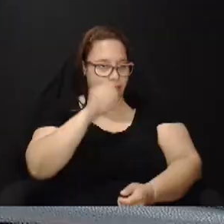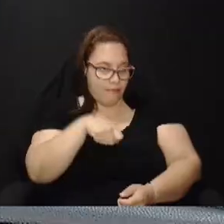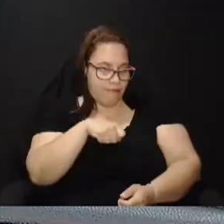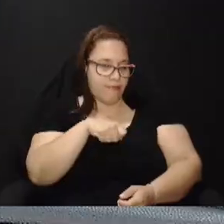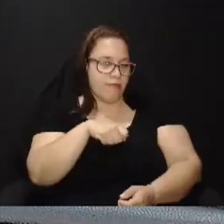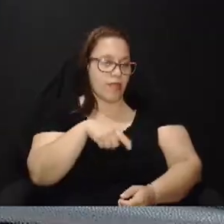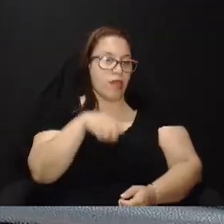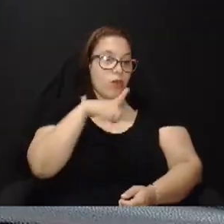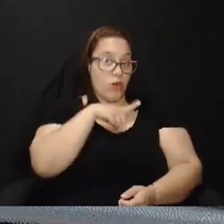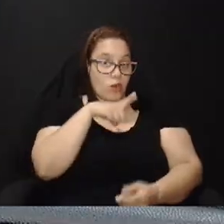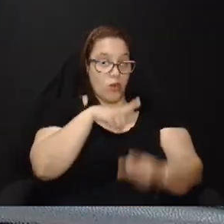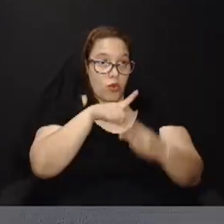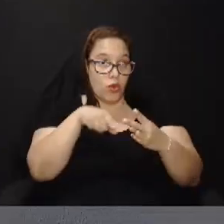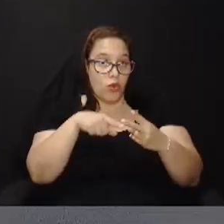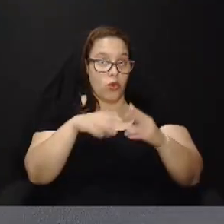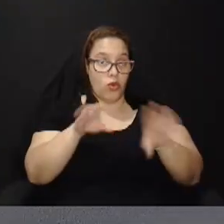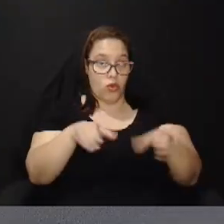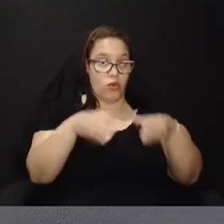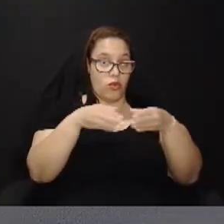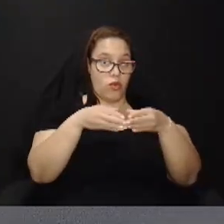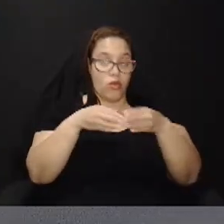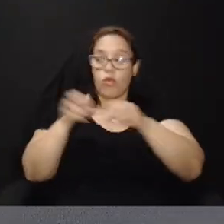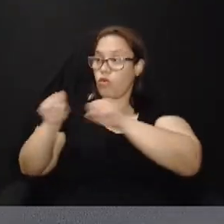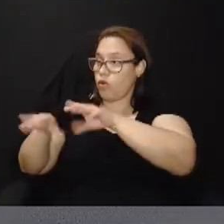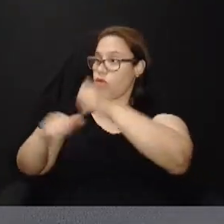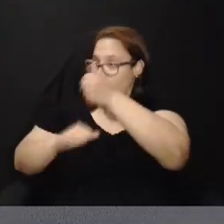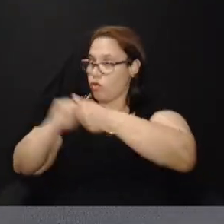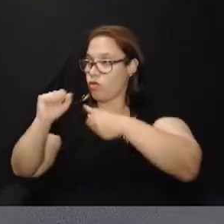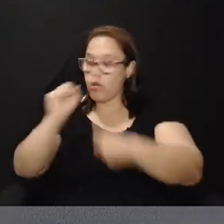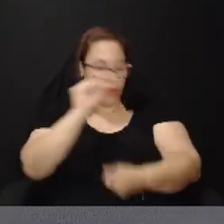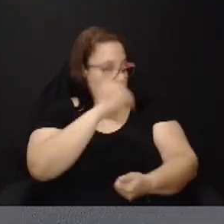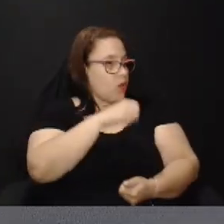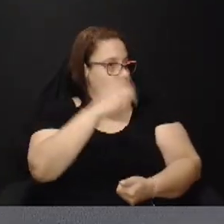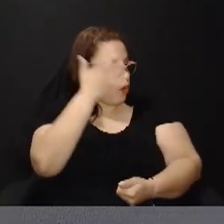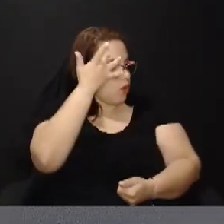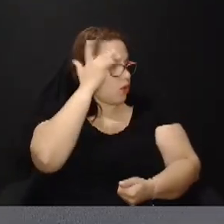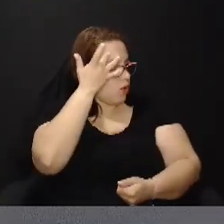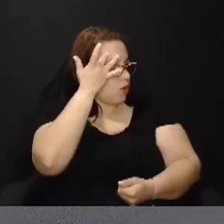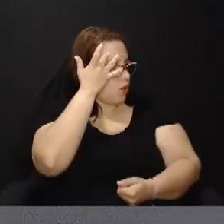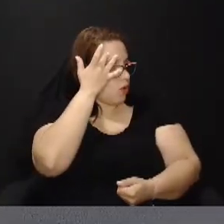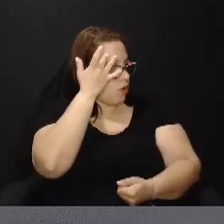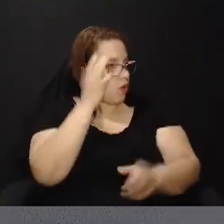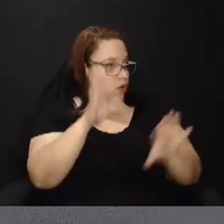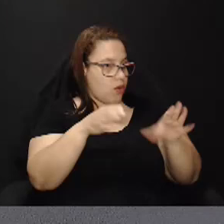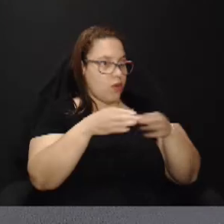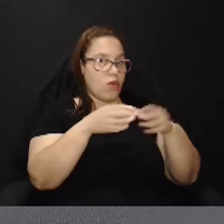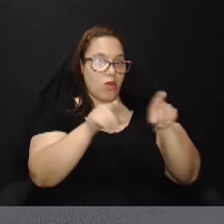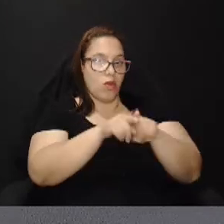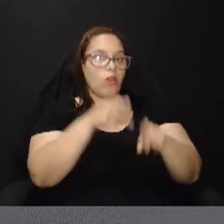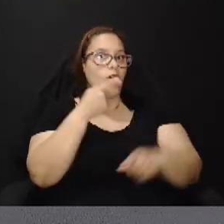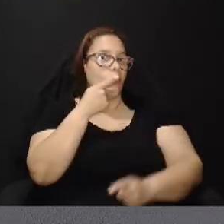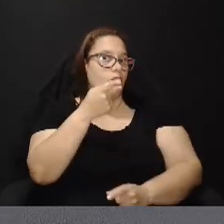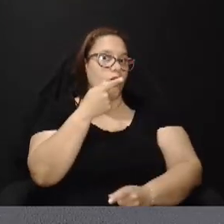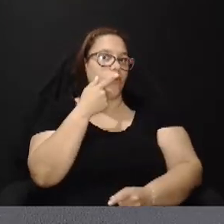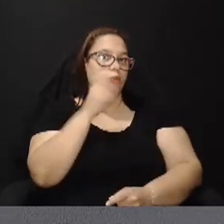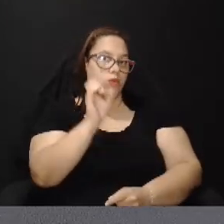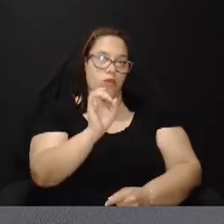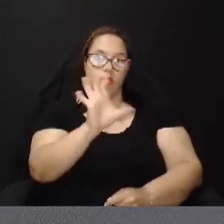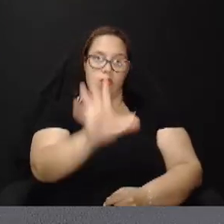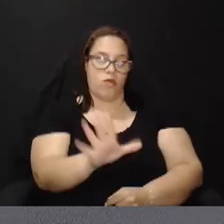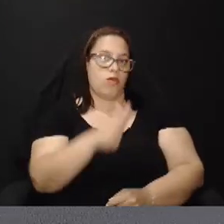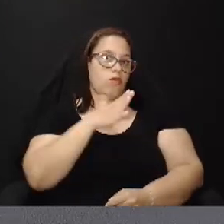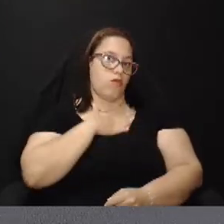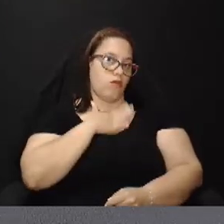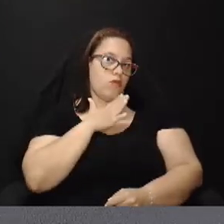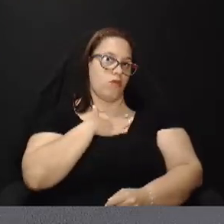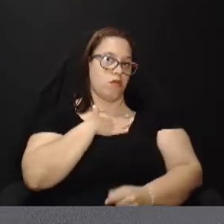a comissão de Educação e Esportes, que, né, acho que as minhas comissões aqui também falam por si só da minha